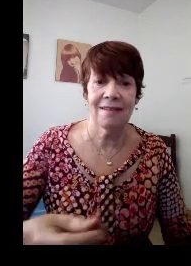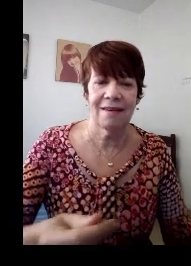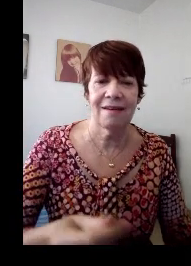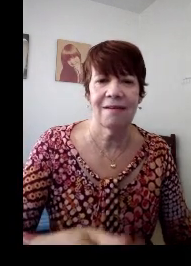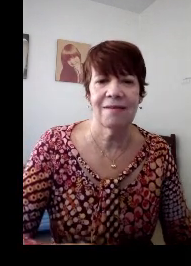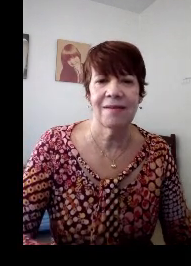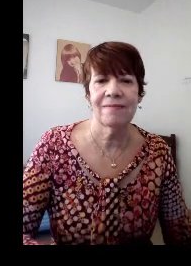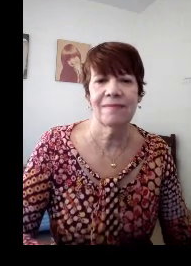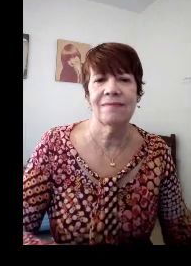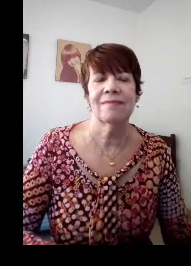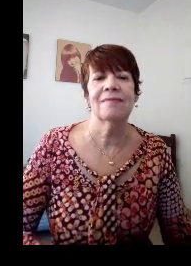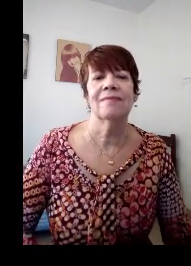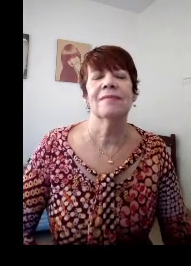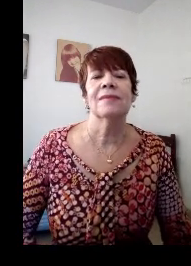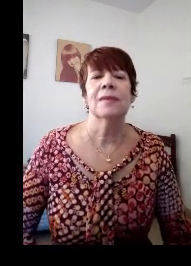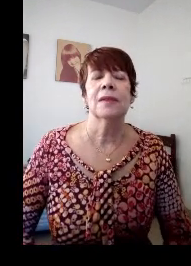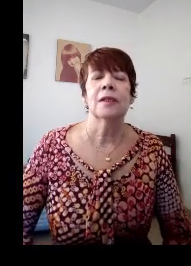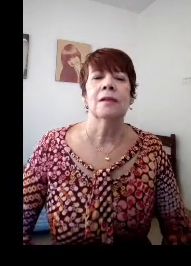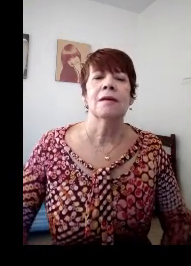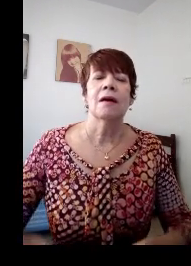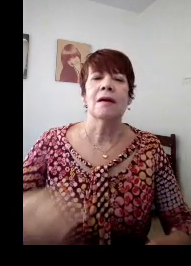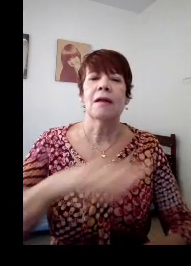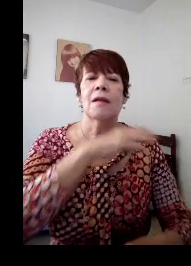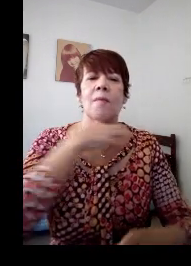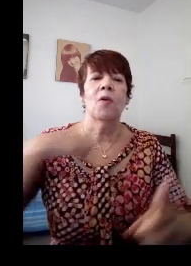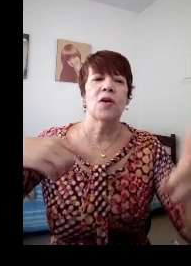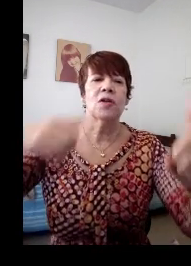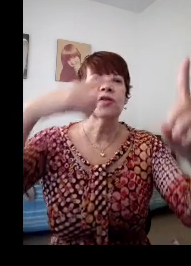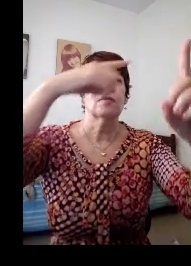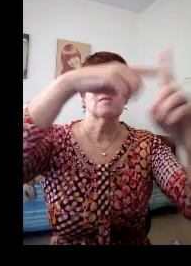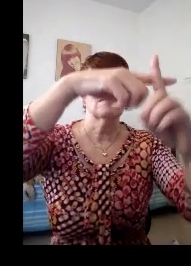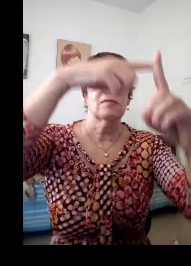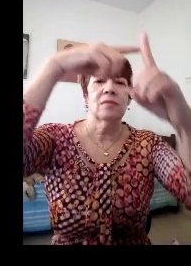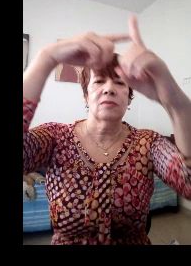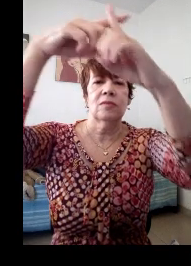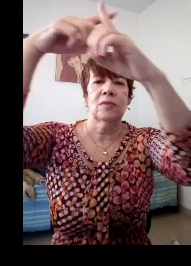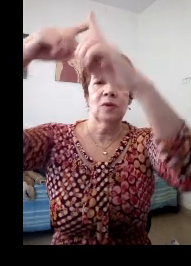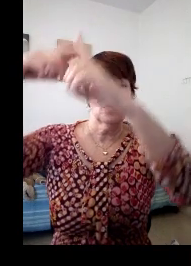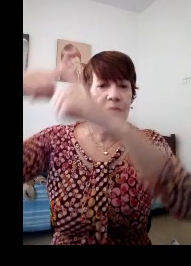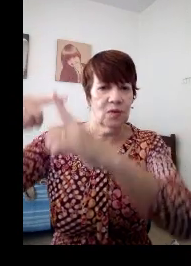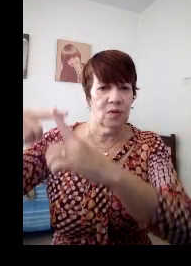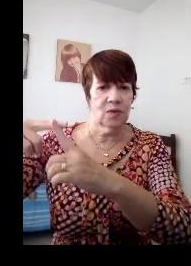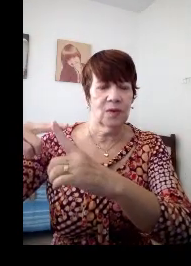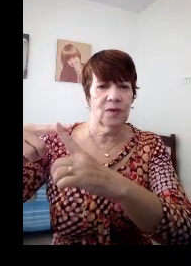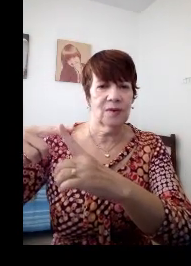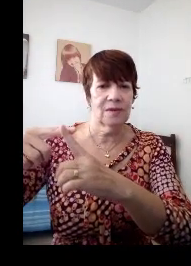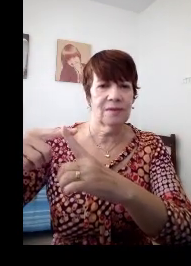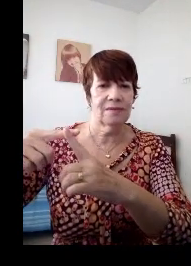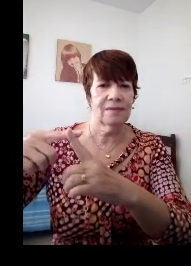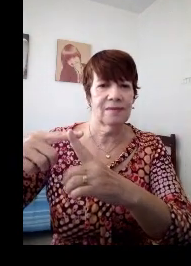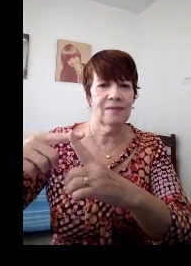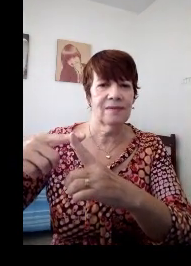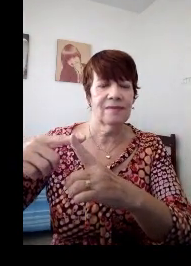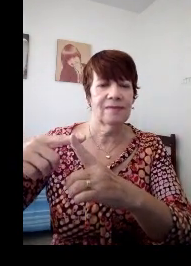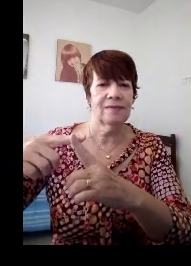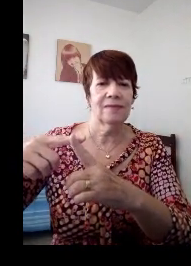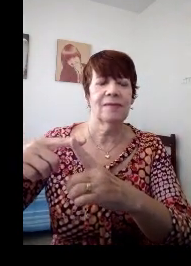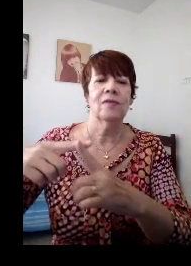de cruz. Aquela morte de cruz foi aquela morte de cruz que Cristo,